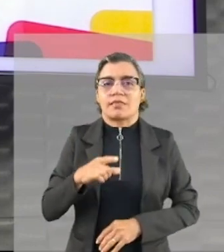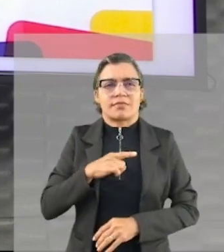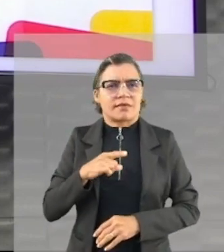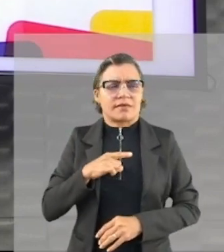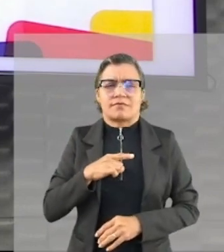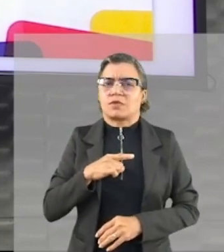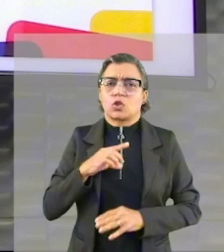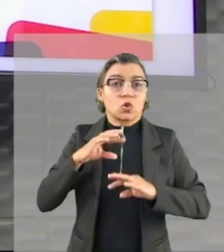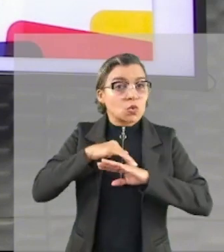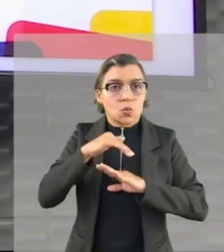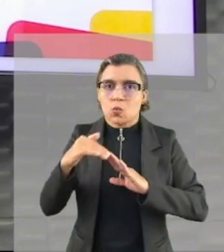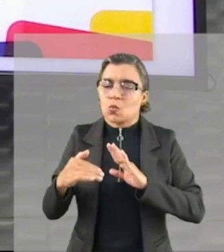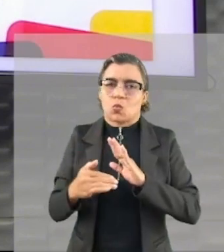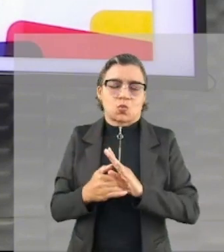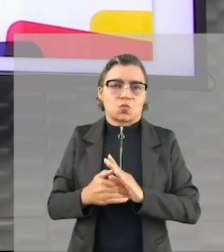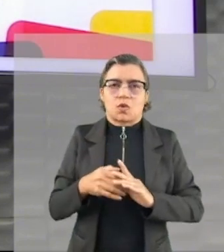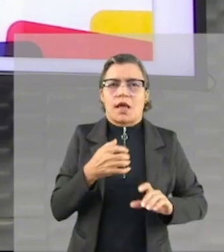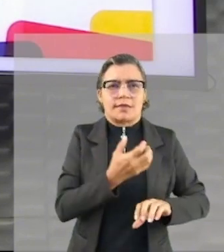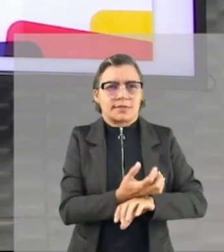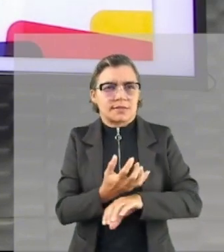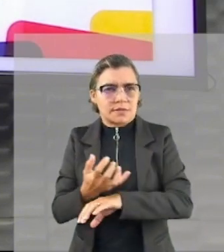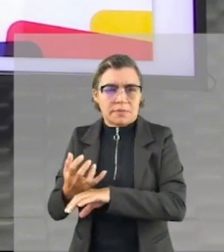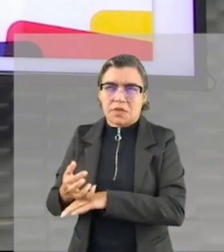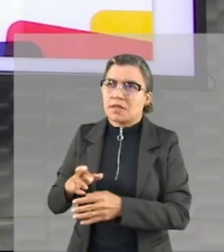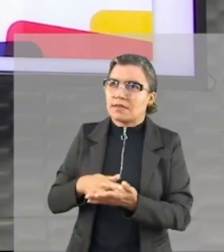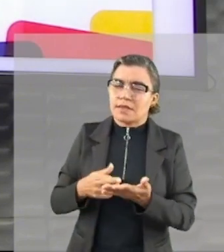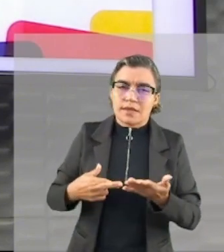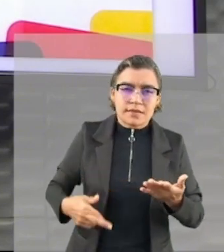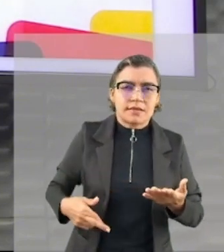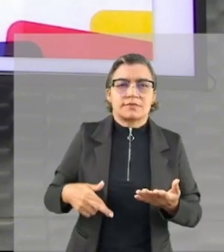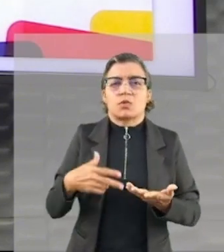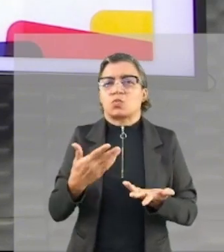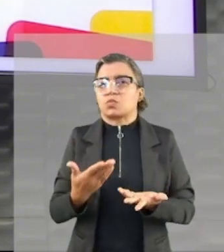lá, tá? Todas as disciplinas, redação,